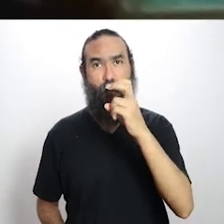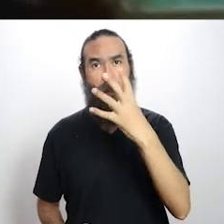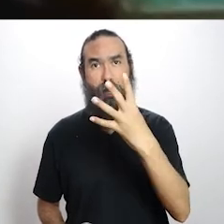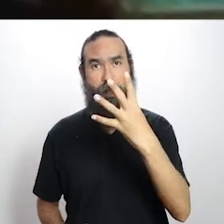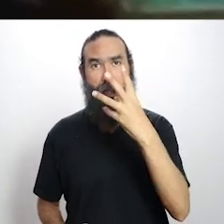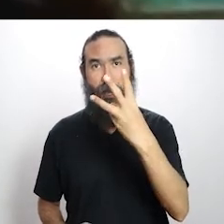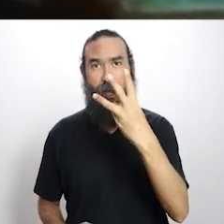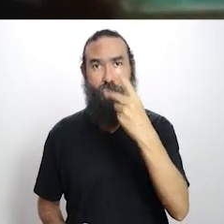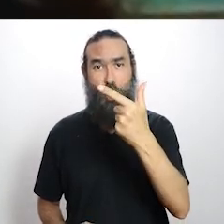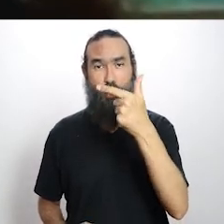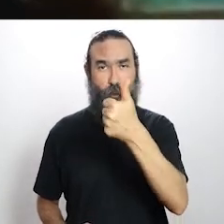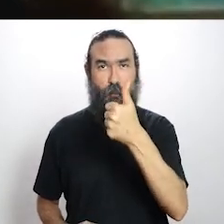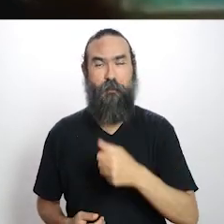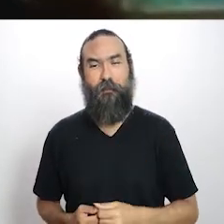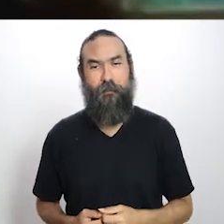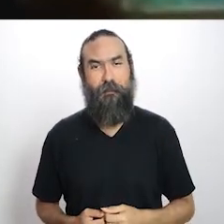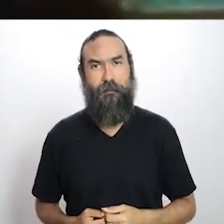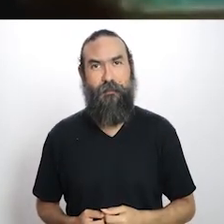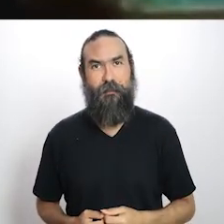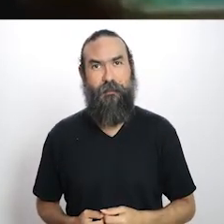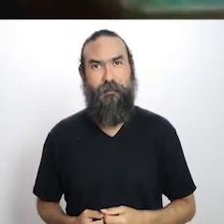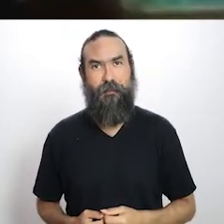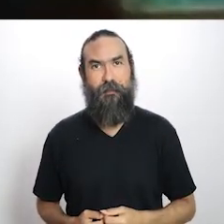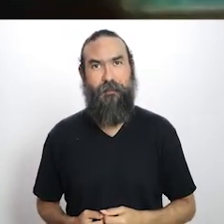Cinco, quatro, três, dois, um.